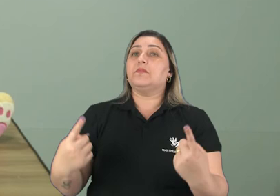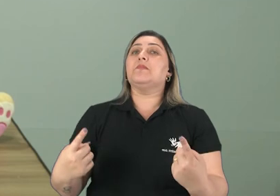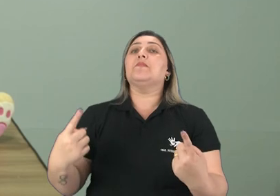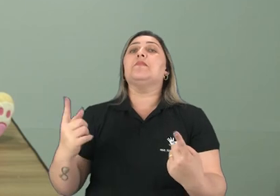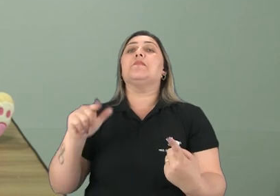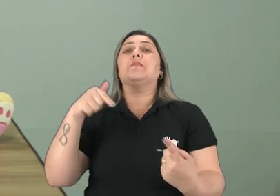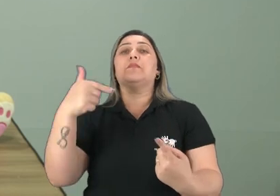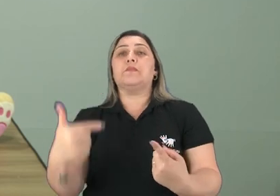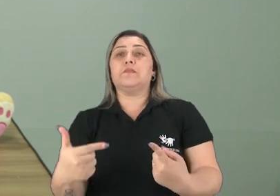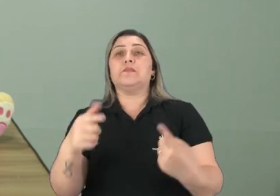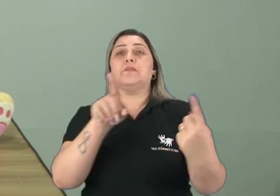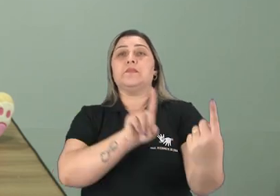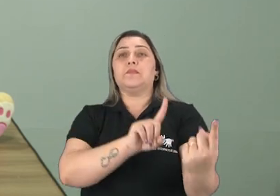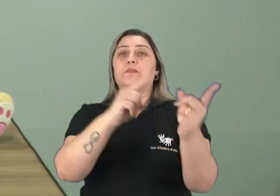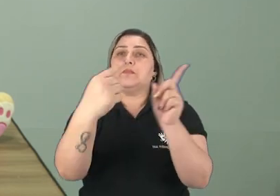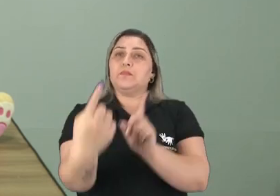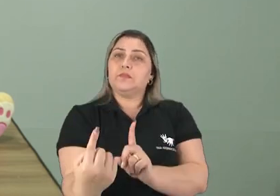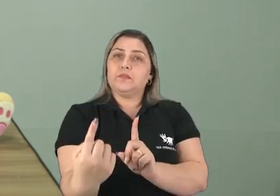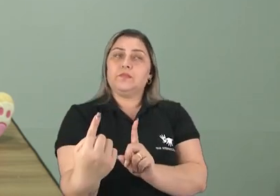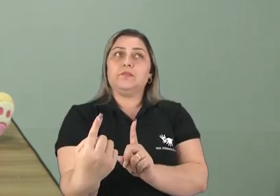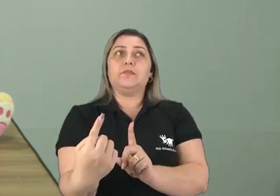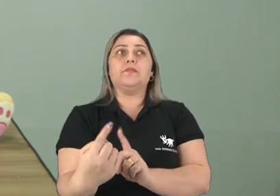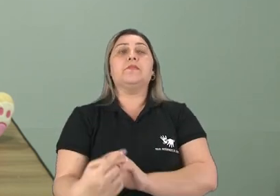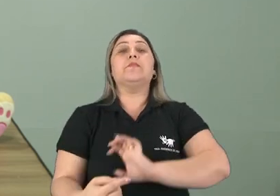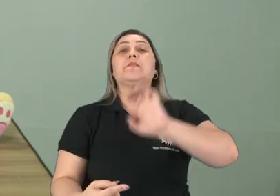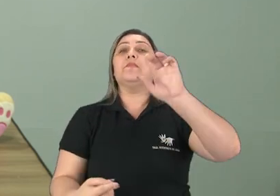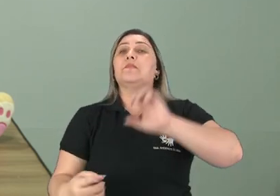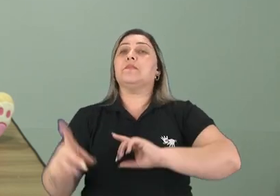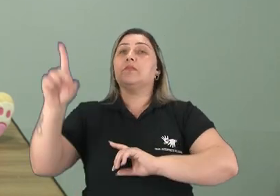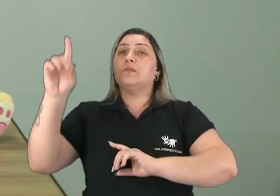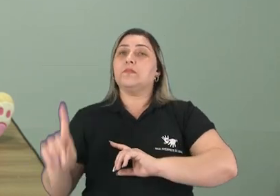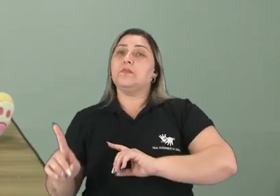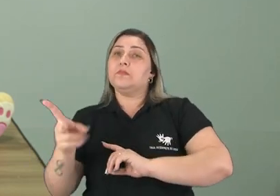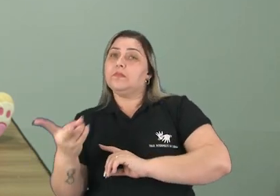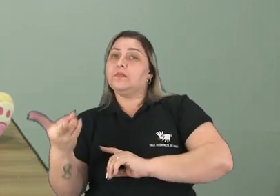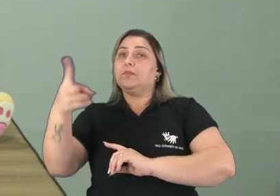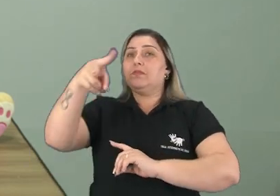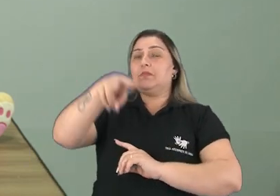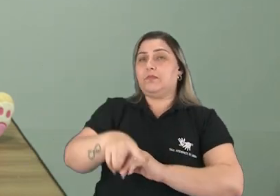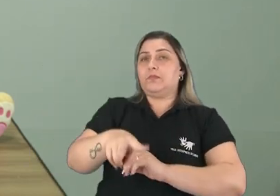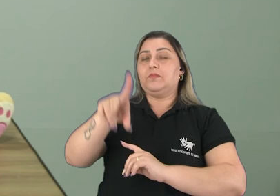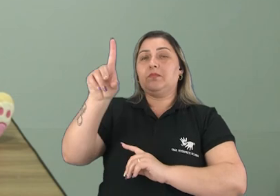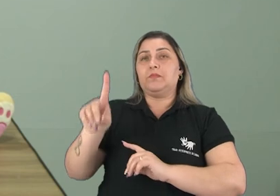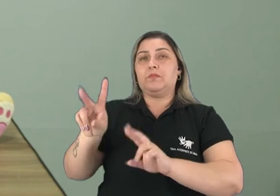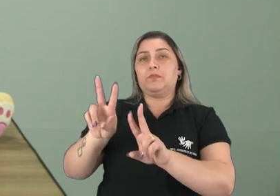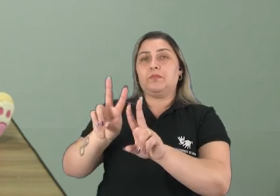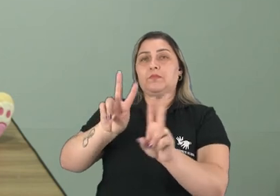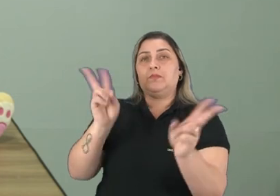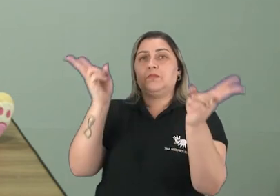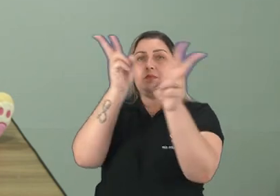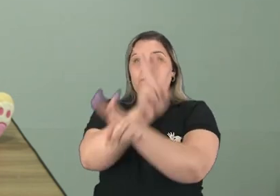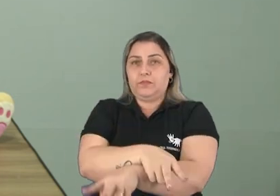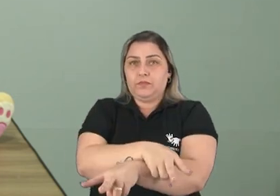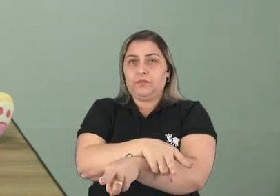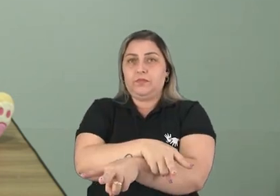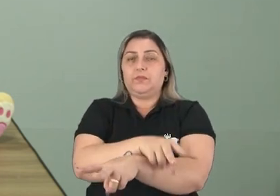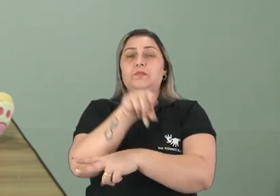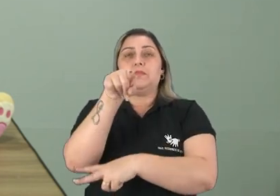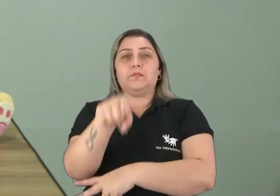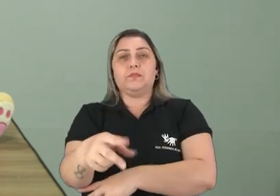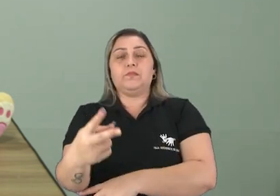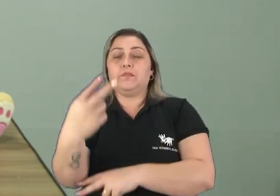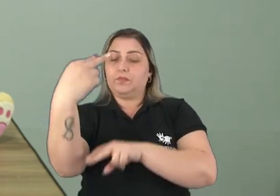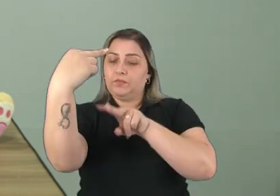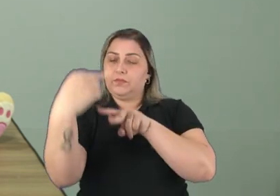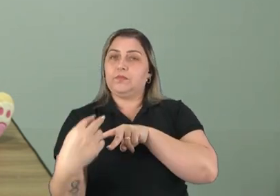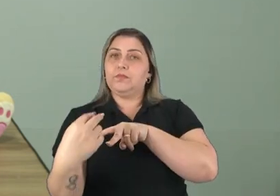outro sentido. A minha mão direita está para este lado e a mão direita dele está para este lado, que é como vocês estão